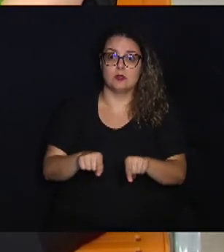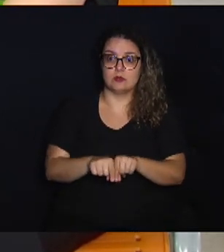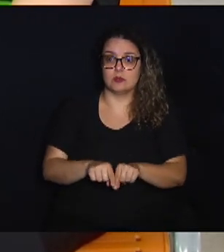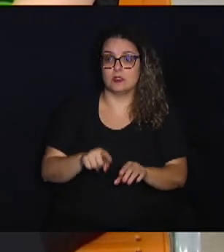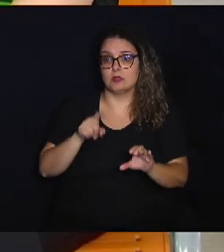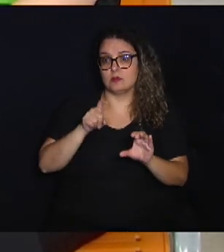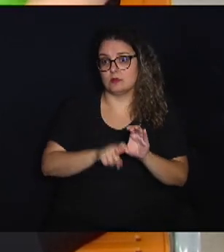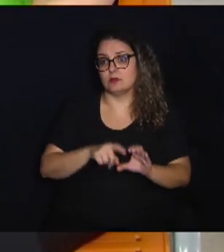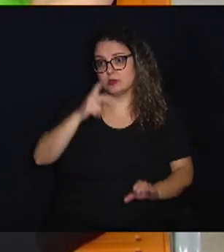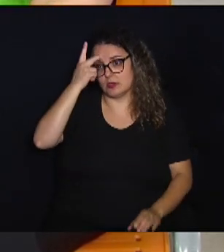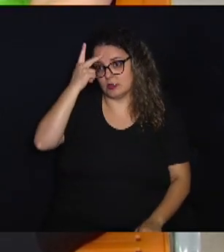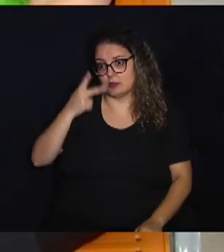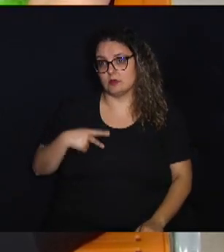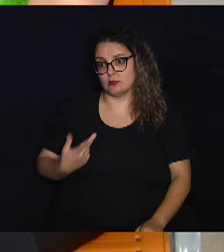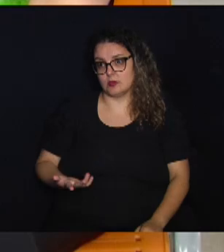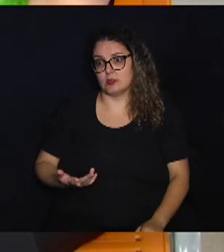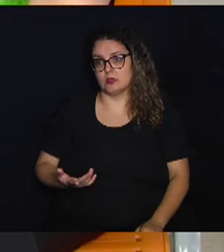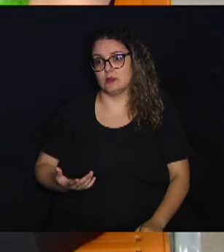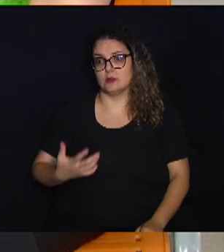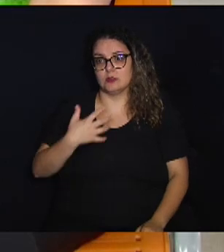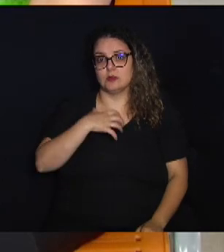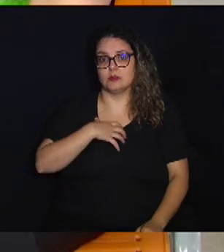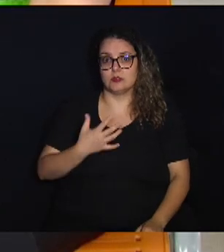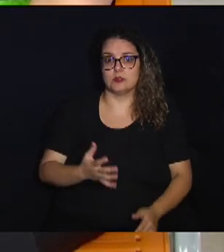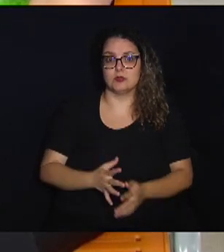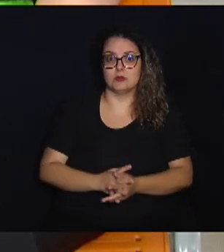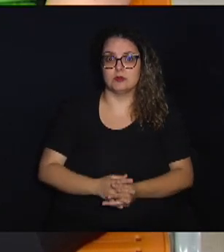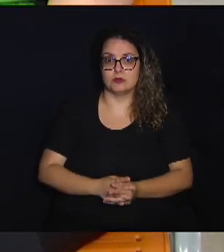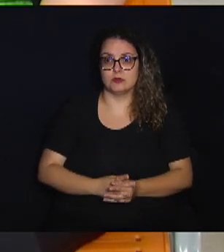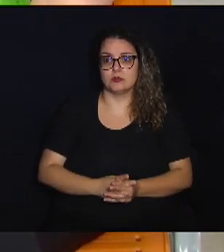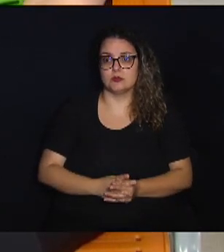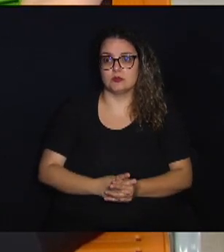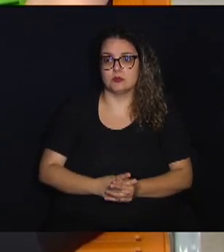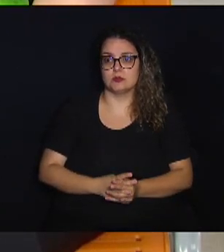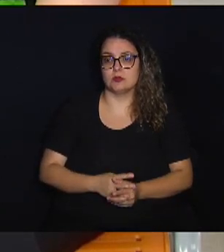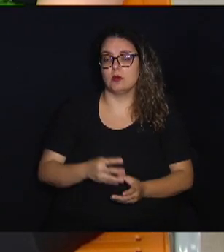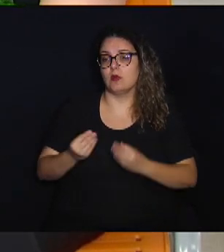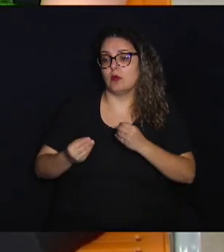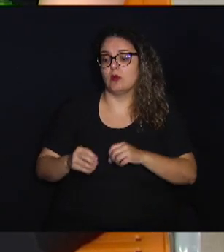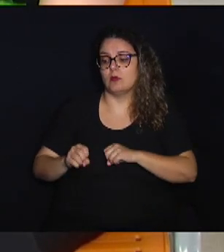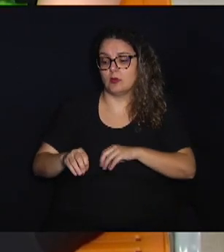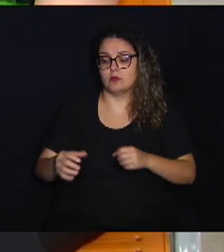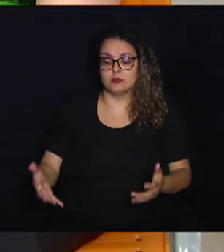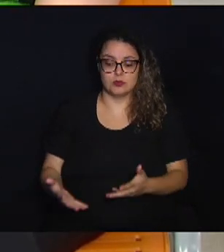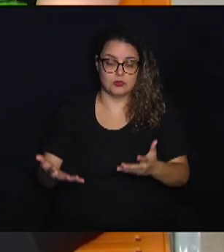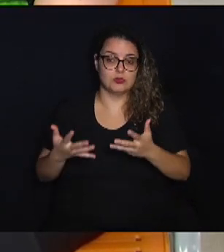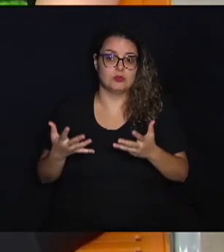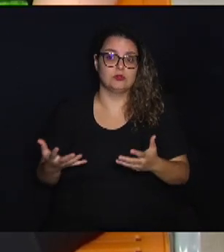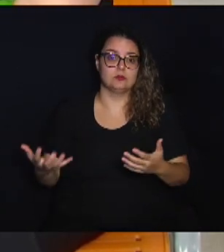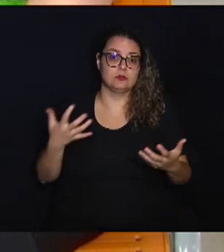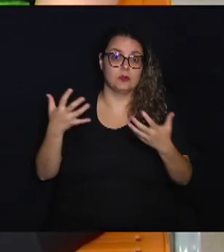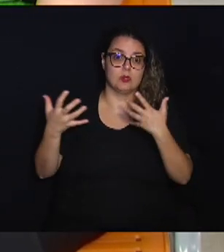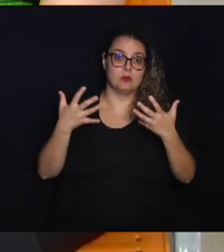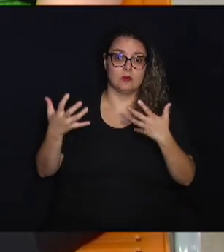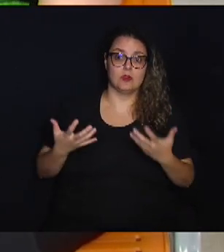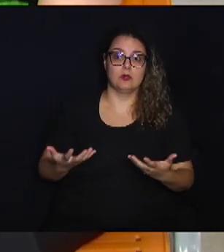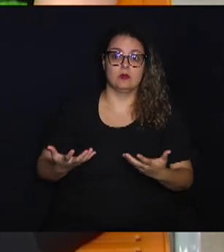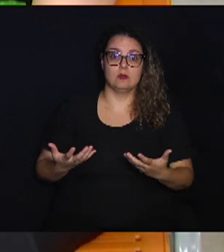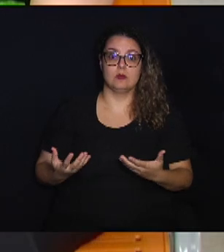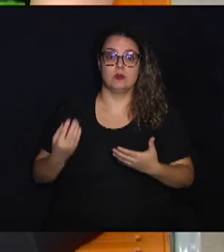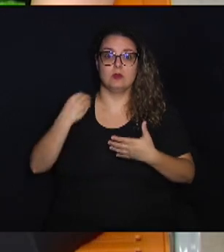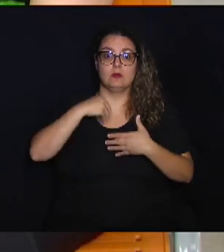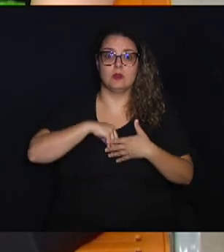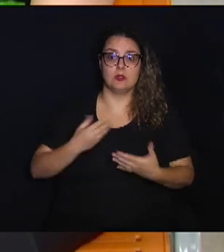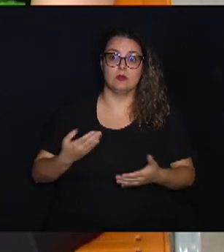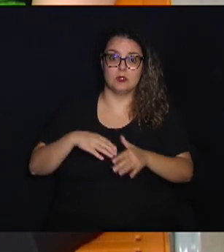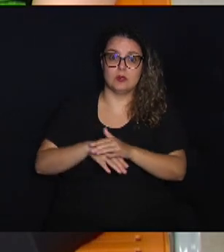depende da própria pessoa, né, da nossa forma de criação, o próprio estímulo que a gente recebe para internalizar esse